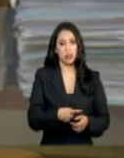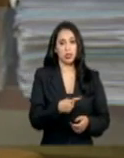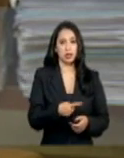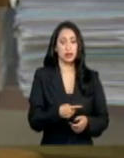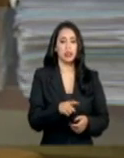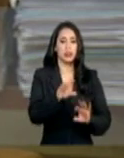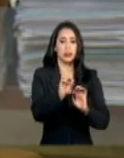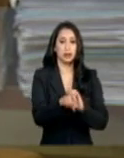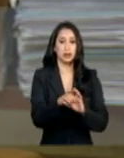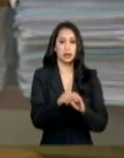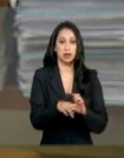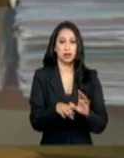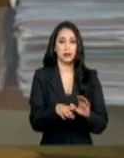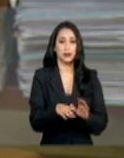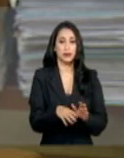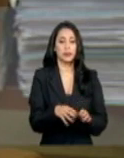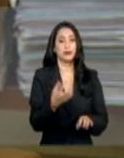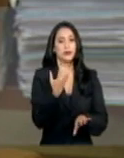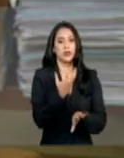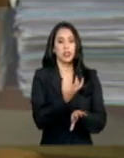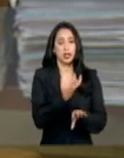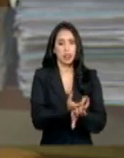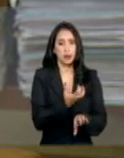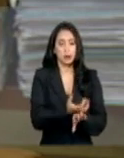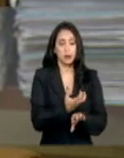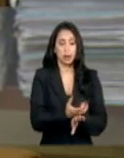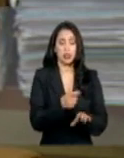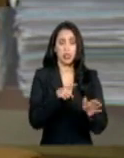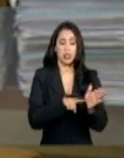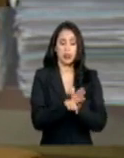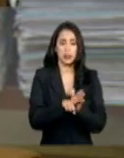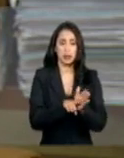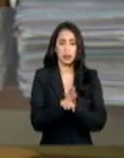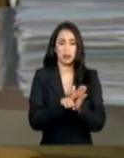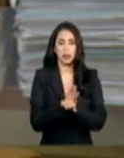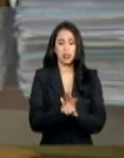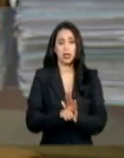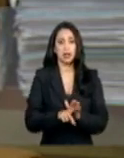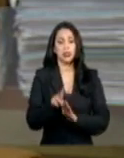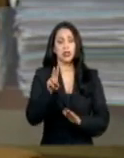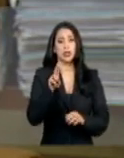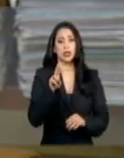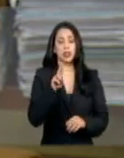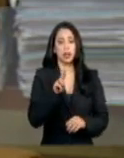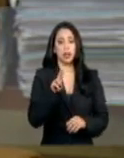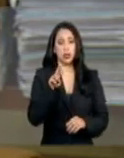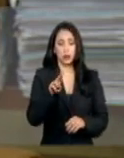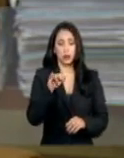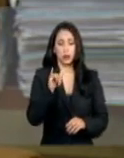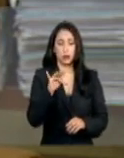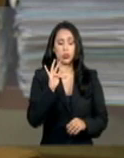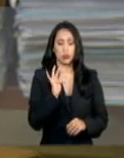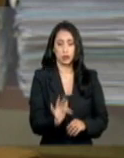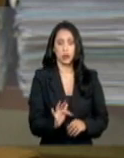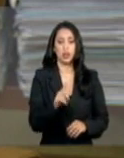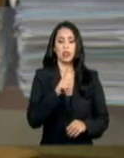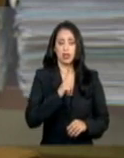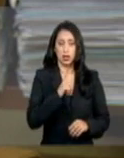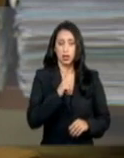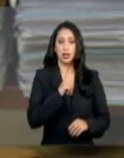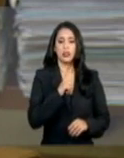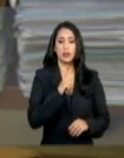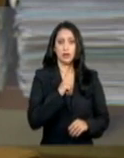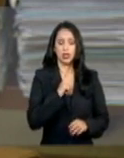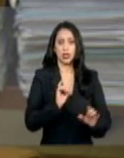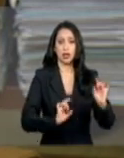lição ao tratar da matéria em exame destaca que essas unidades administrativas de inteligência têm atribuição exclusiva